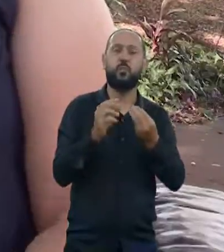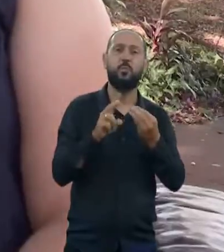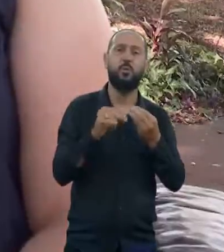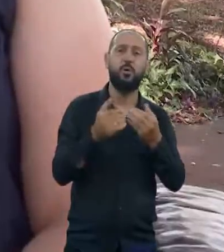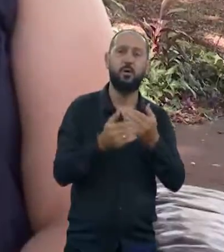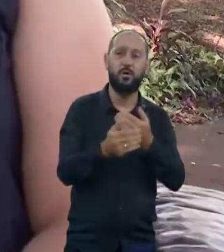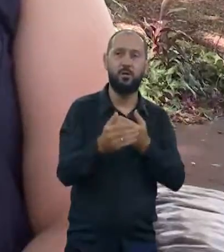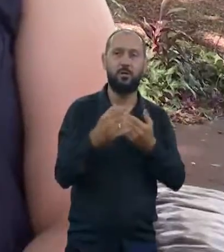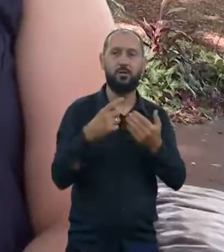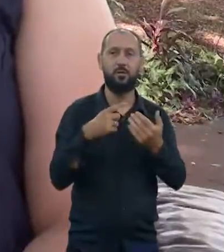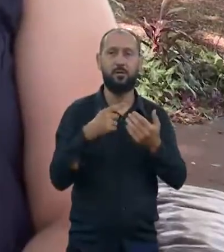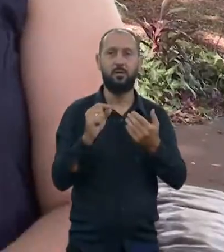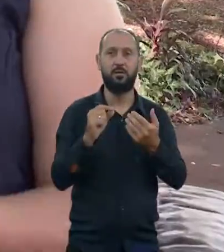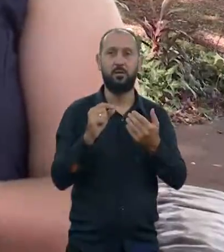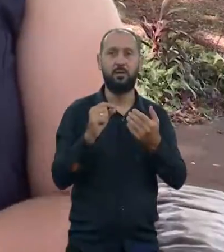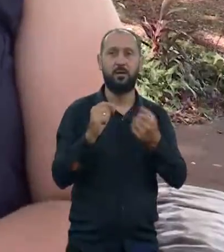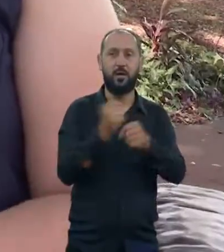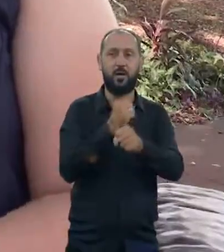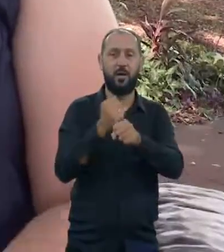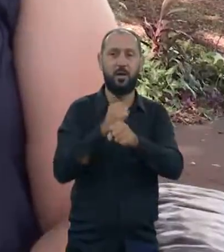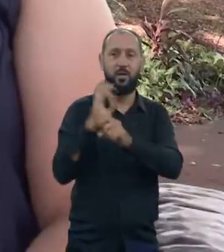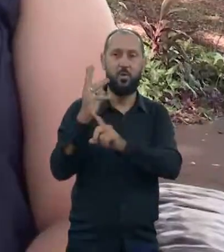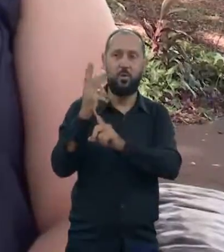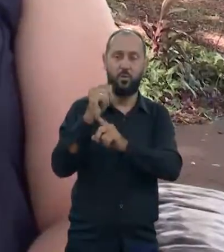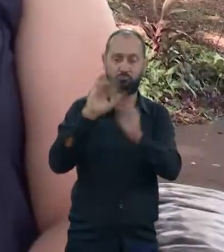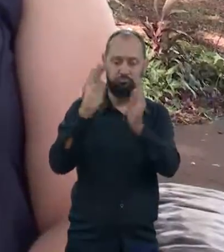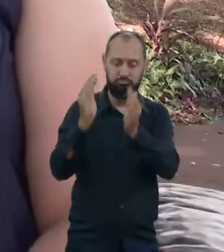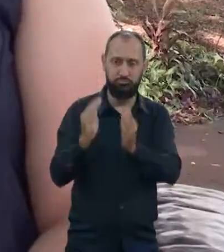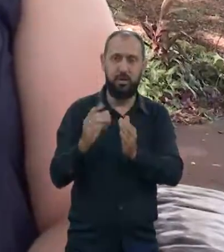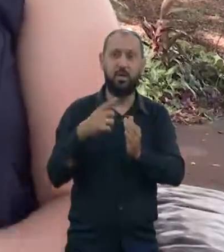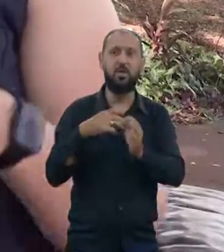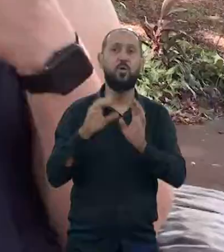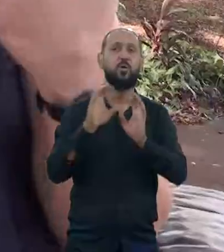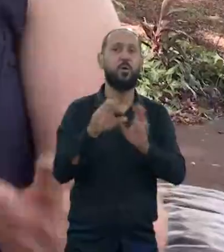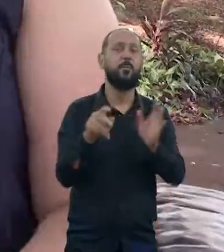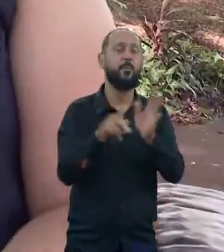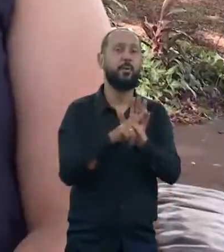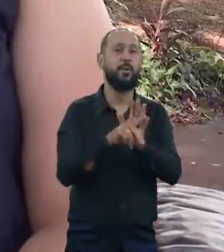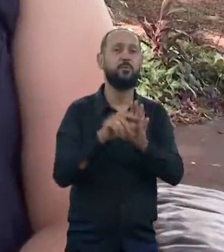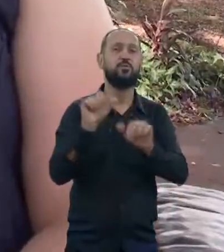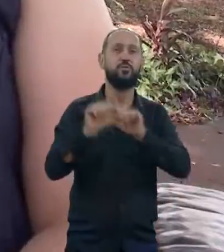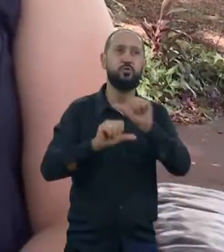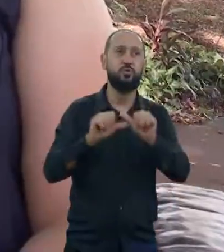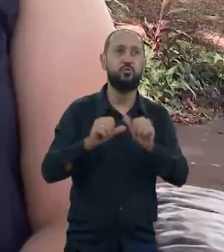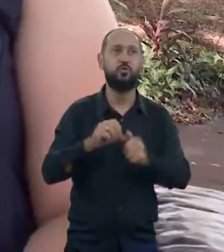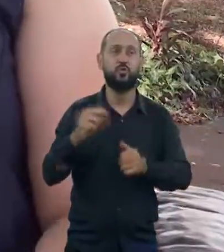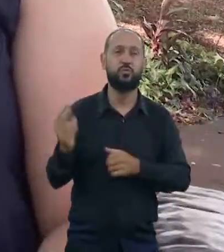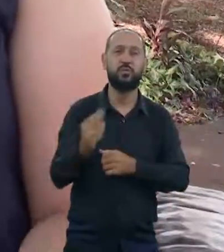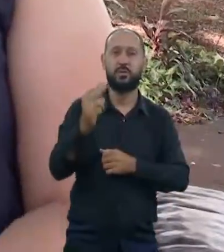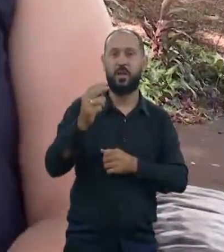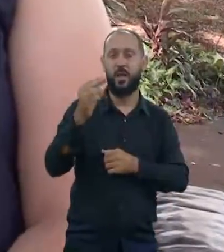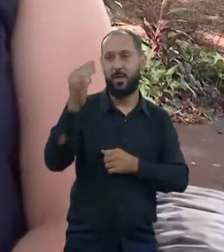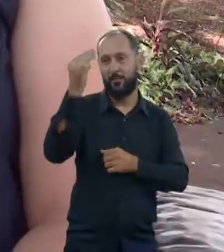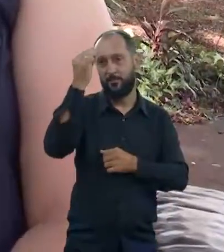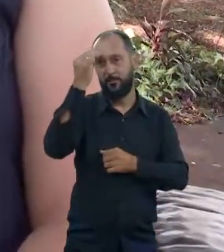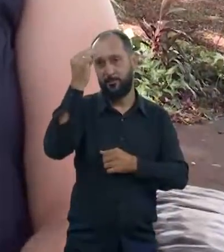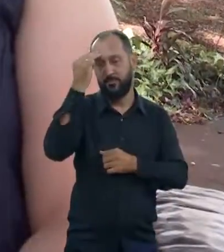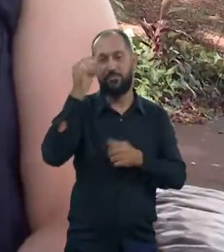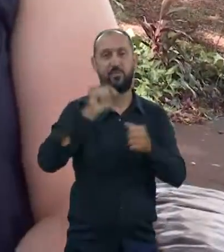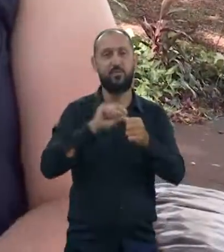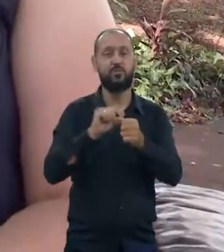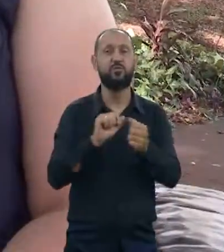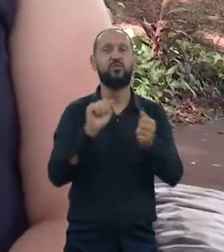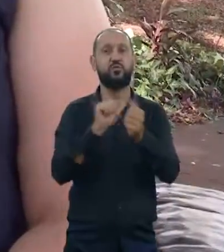é a nossa escultura em homenagem, é uma forma também de eternizar a memória